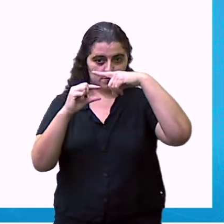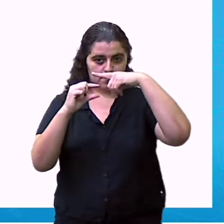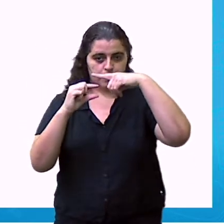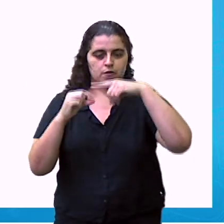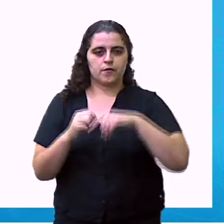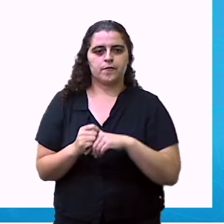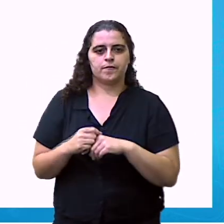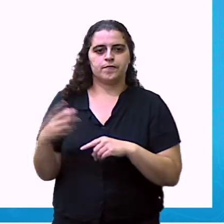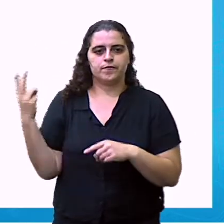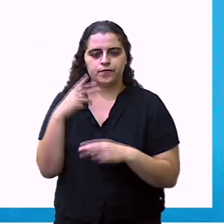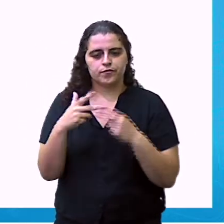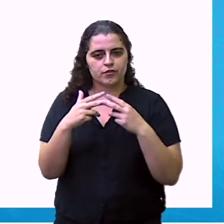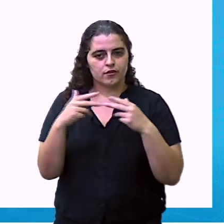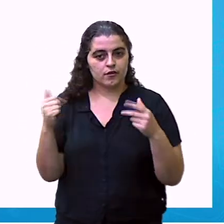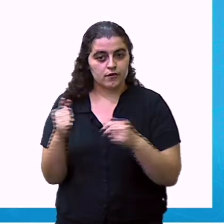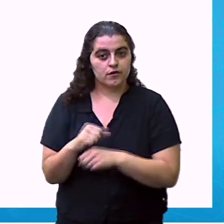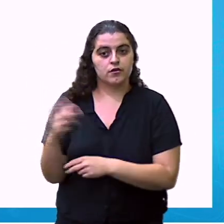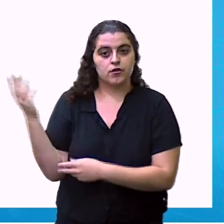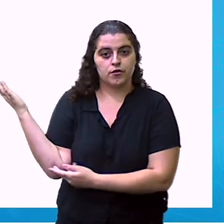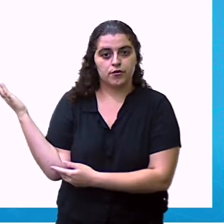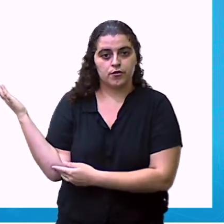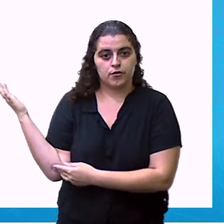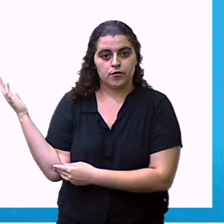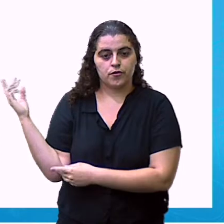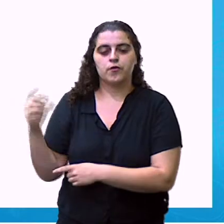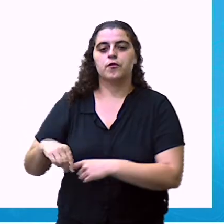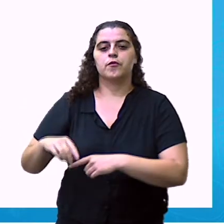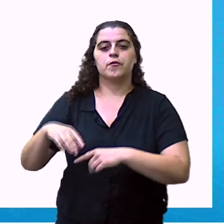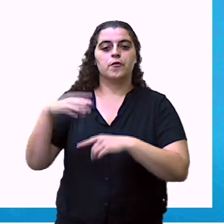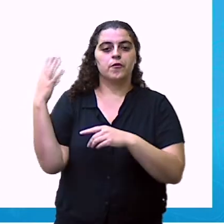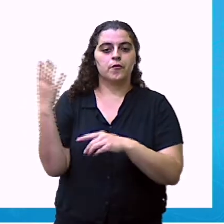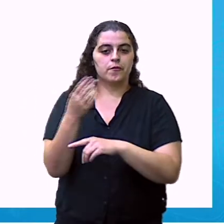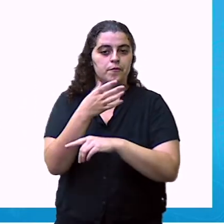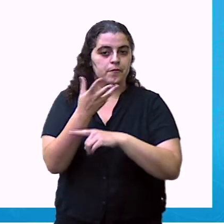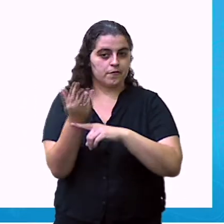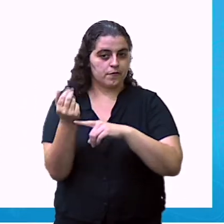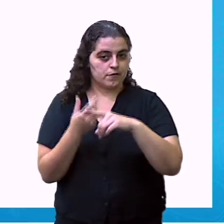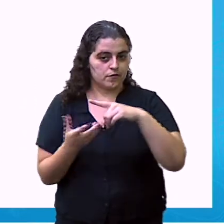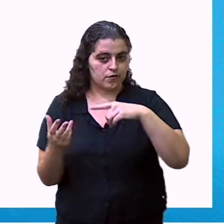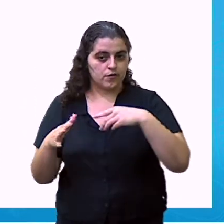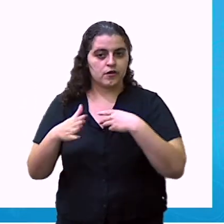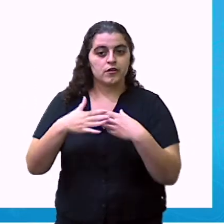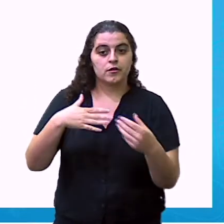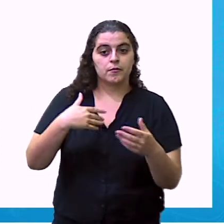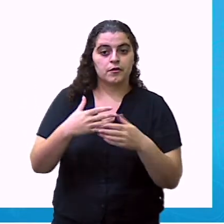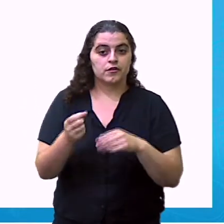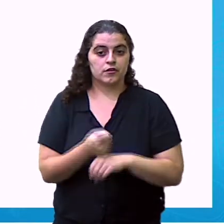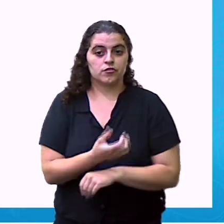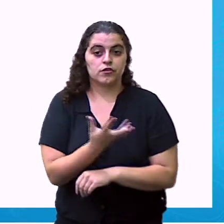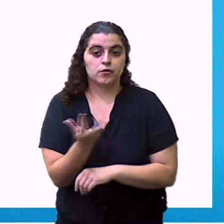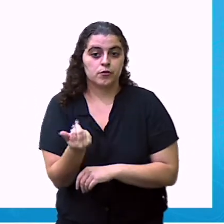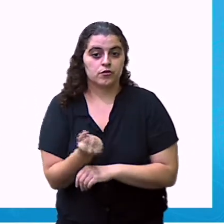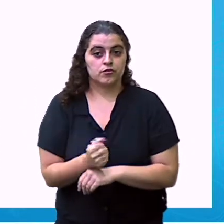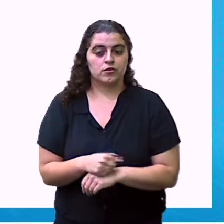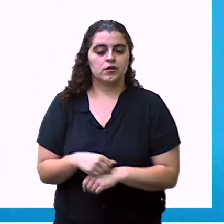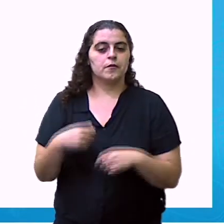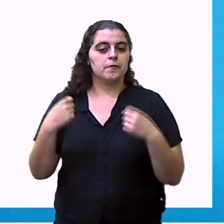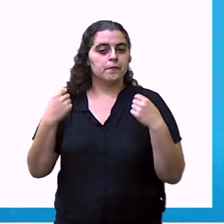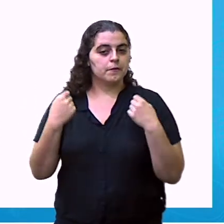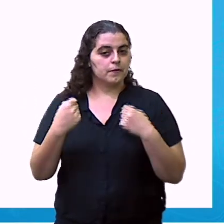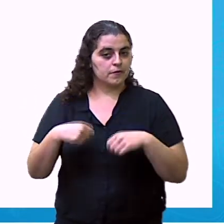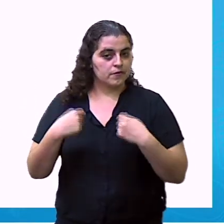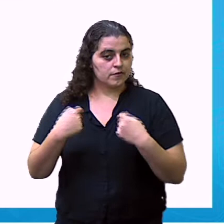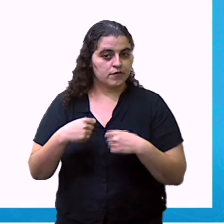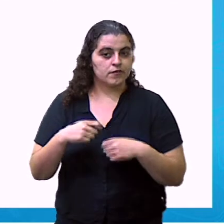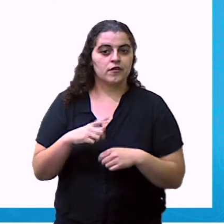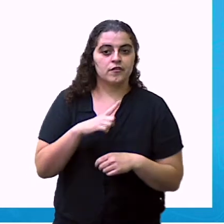eu enfatizei várias vezes que uma fração, independente do número que for, ela tem que ser feita